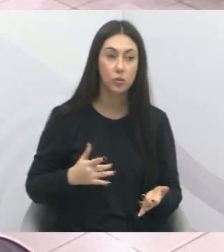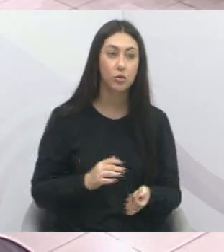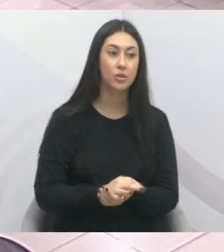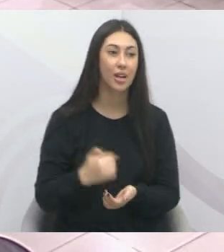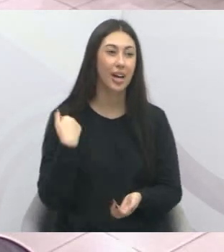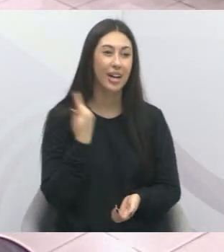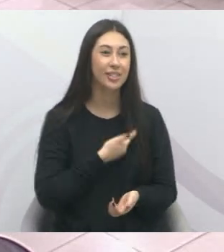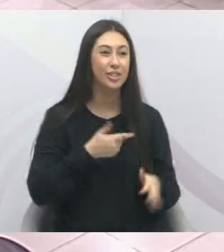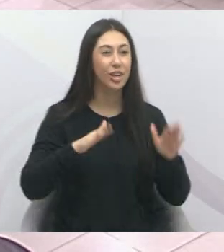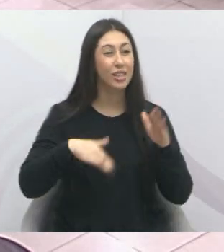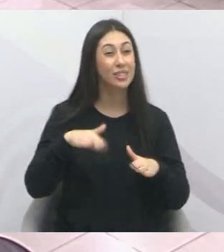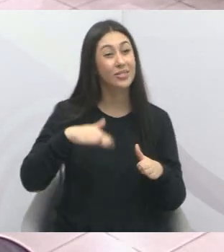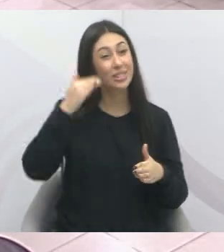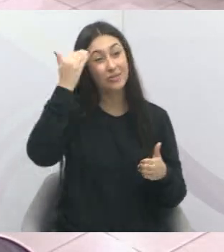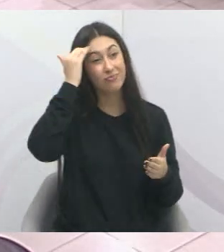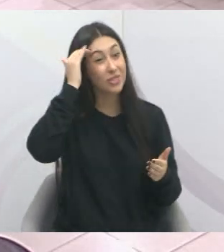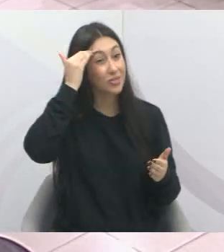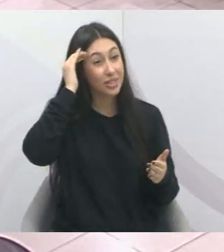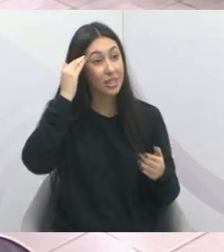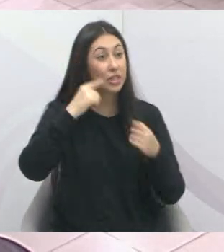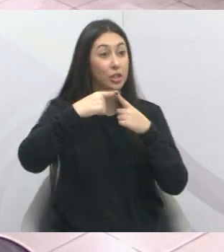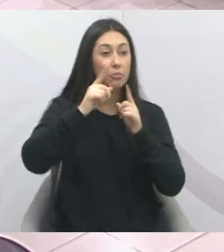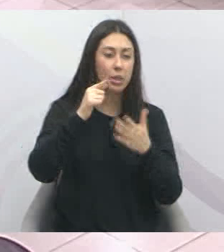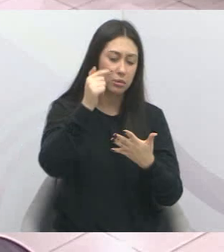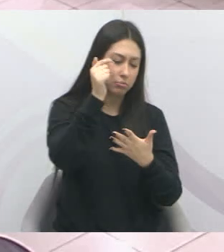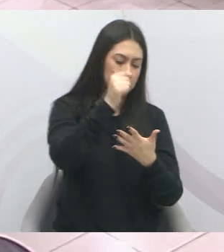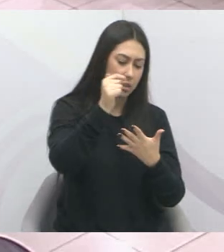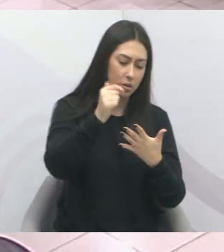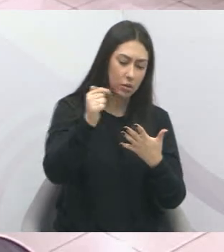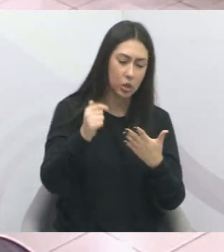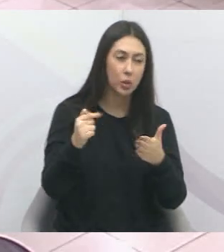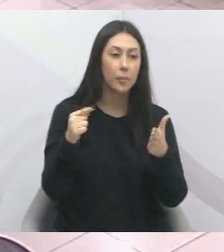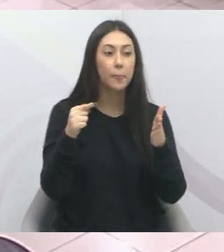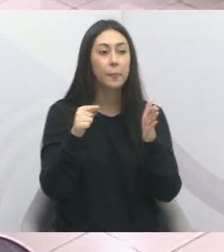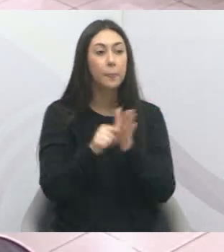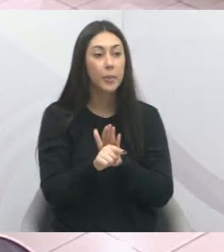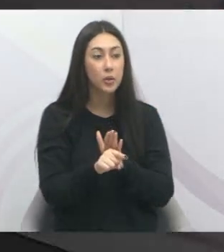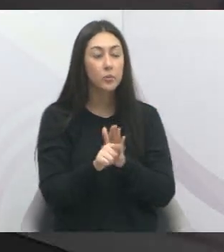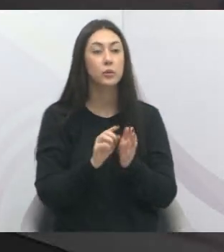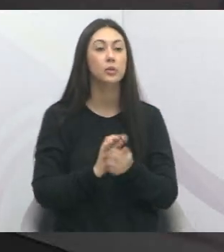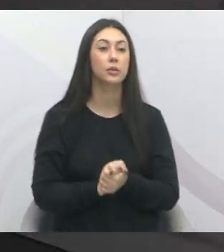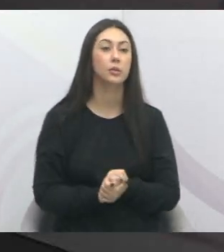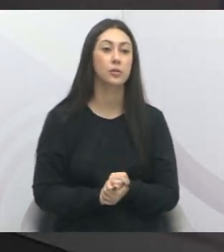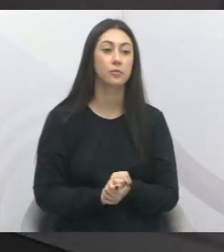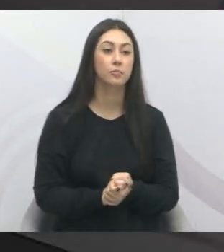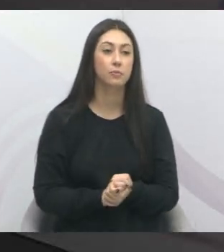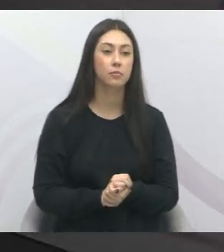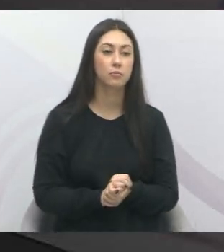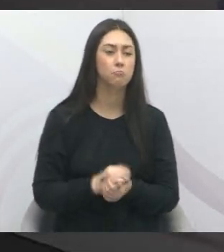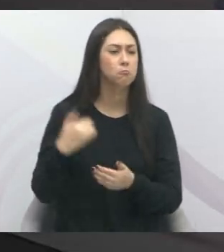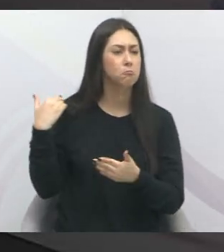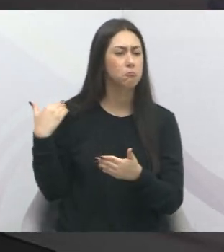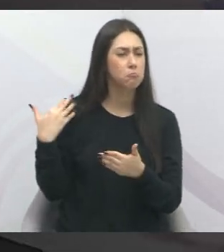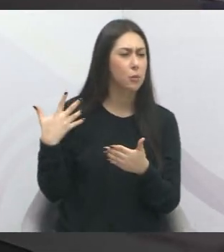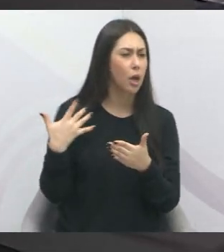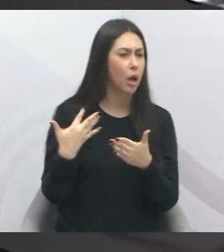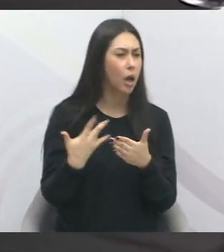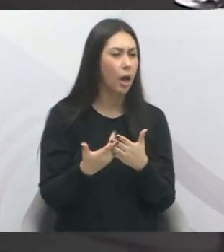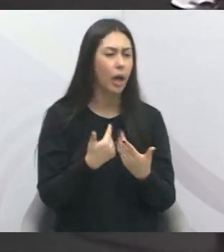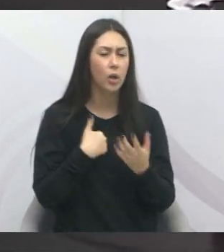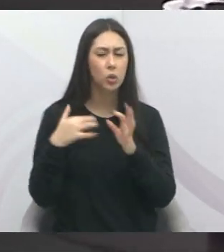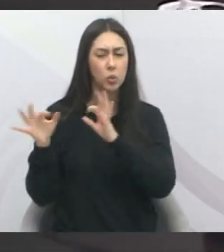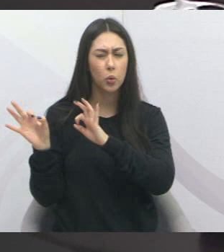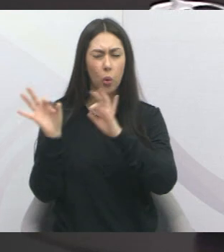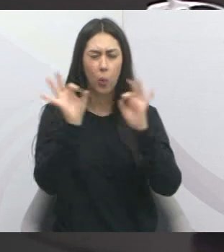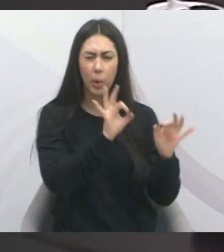meio leigo, mas eu tenho algumas perguntas a fazer, doutora. Alguns dias para cá, eu estou acompanhando o atendimento